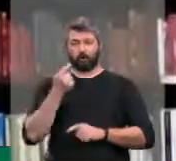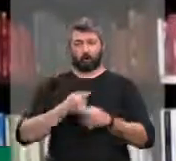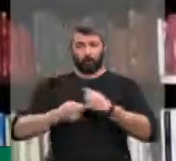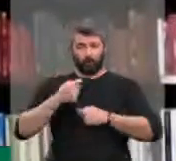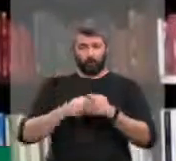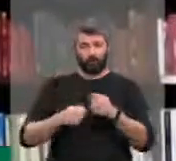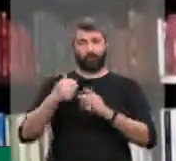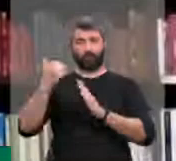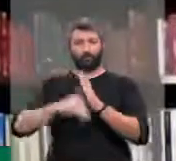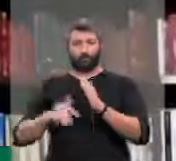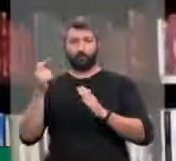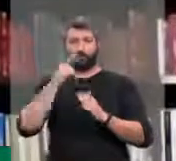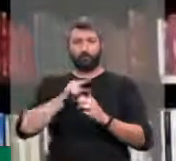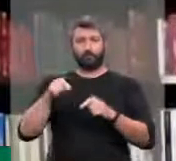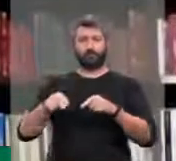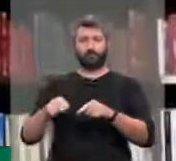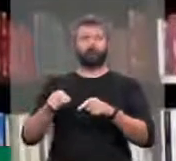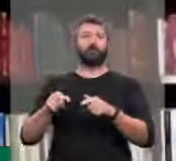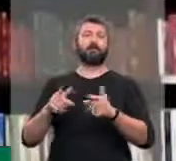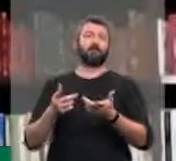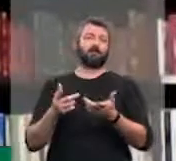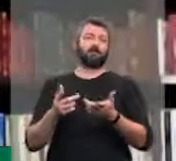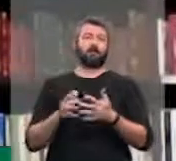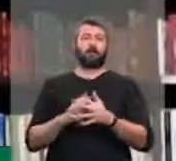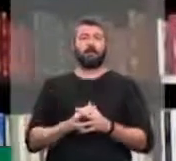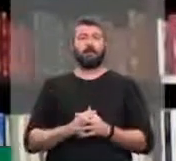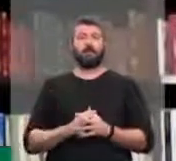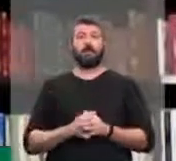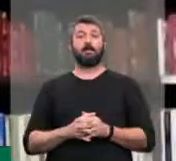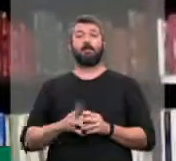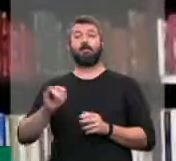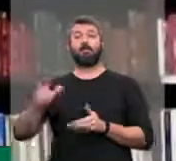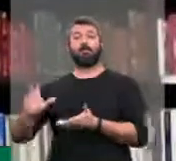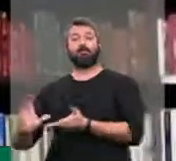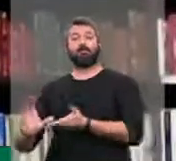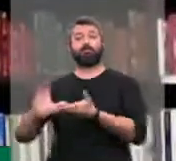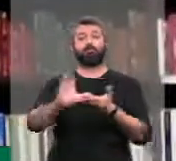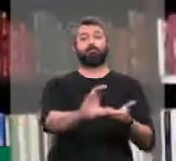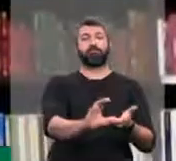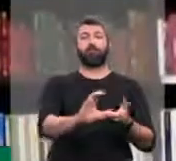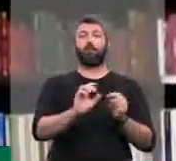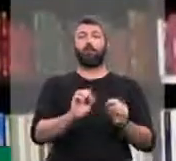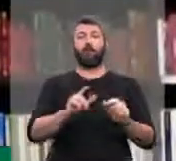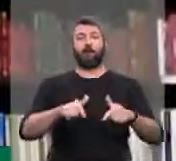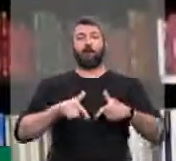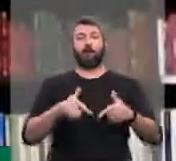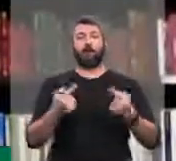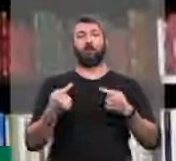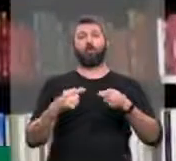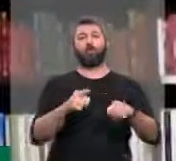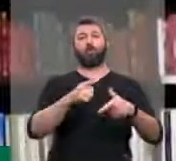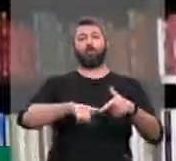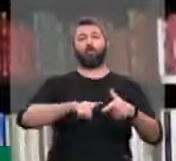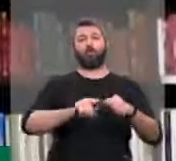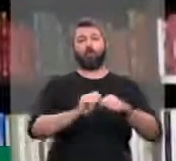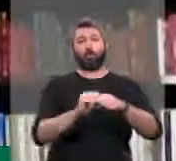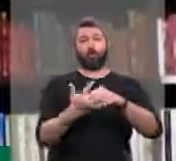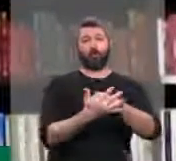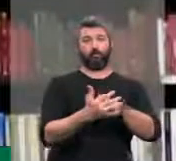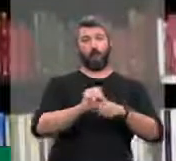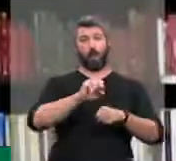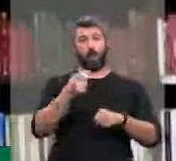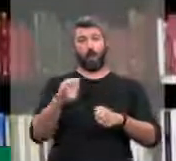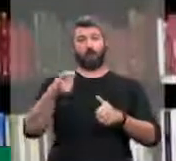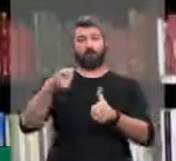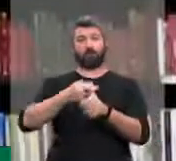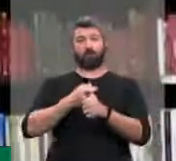descontos obtidos nas referidas operações serão destinados ao financiamento das ações de enfrentamento da crise sanitária ou ao pagamento de